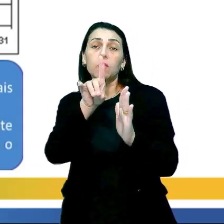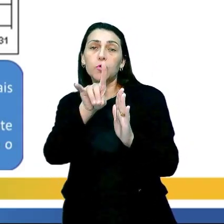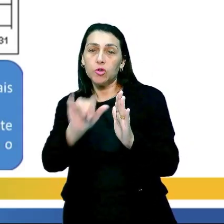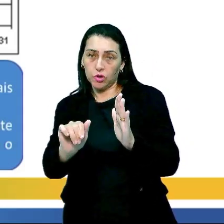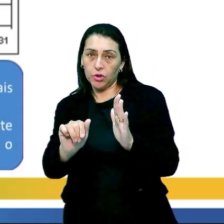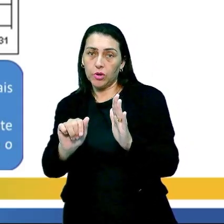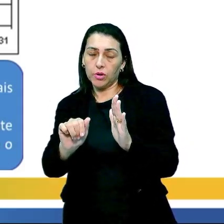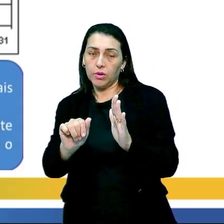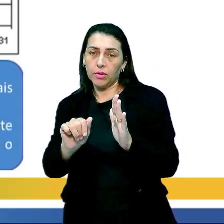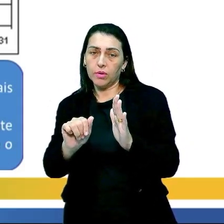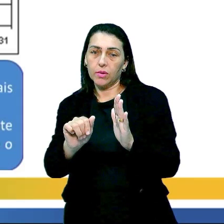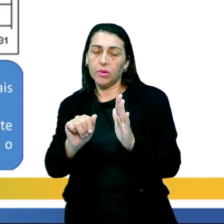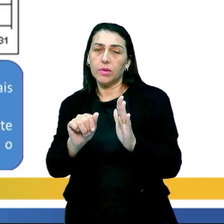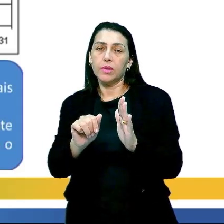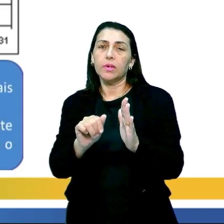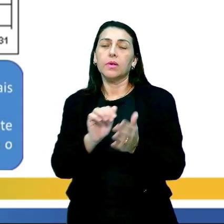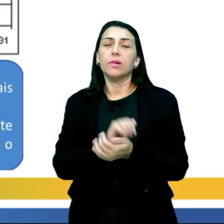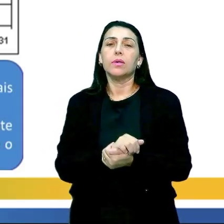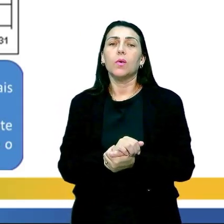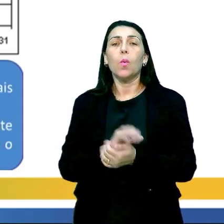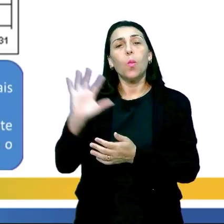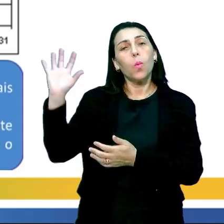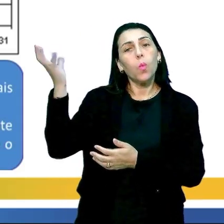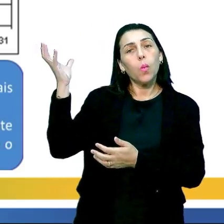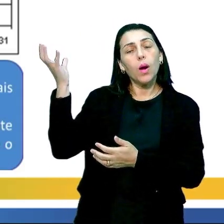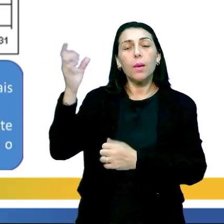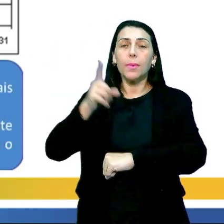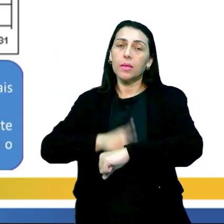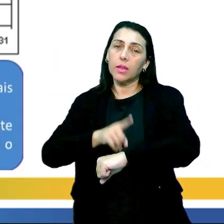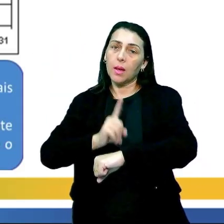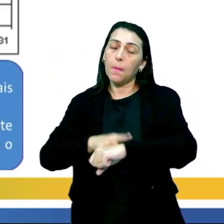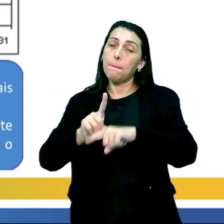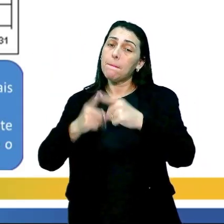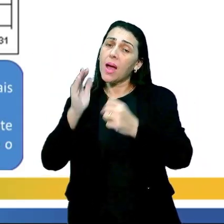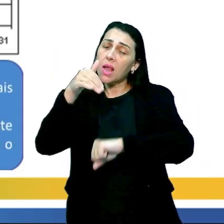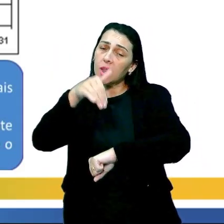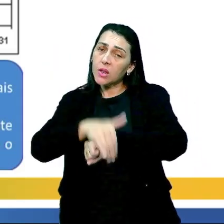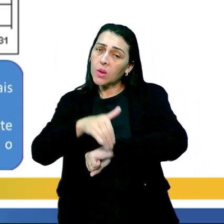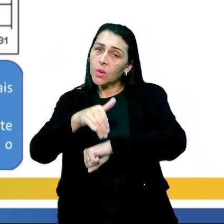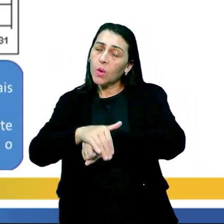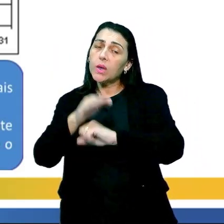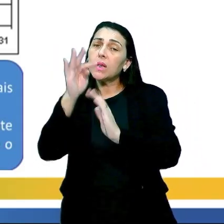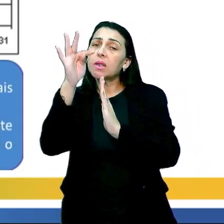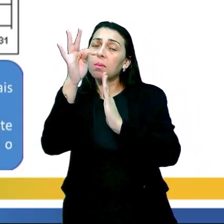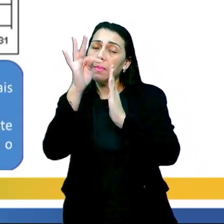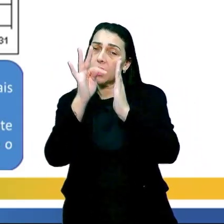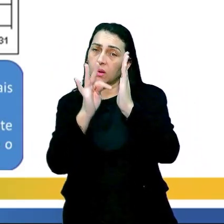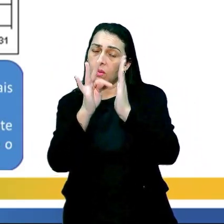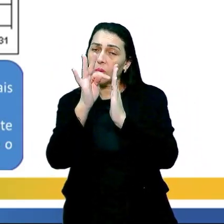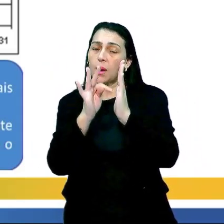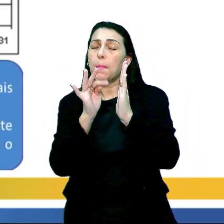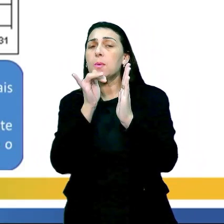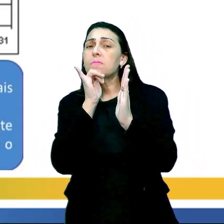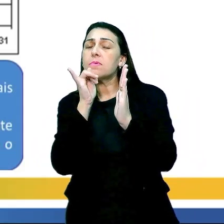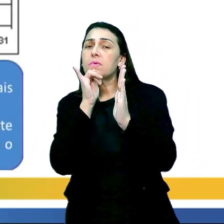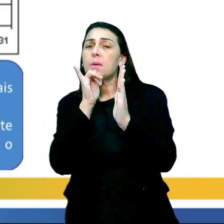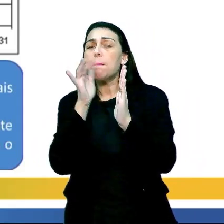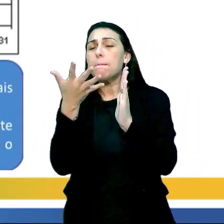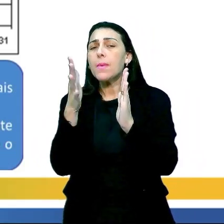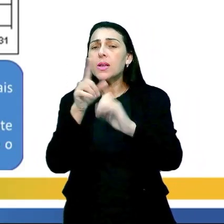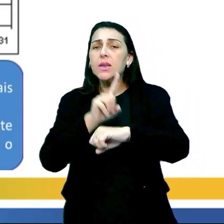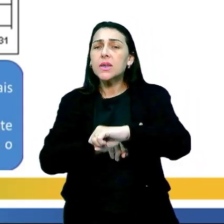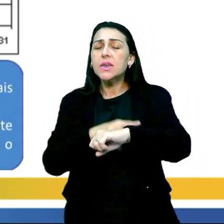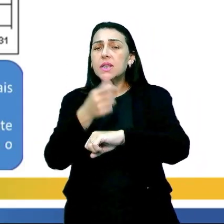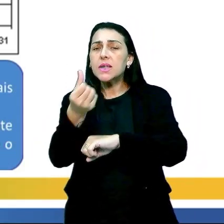dia, segundo o clima-tempo. Porém, à noite, essa temperatura, quando chegou, por exemplo, por volta